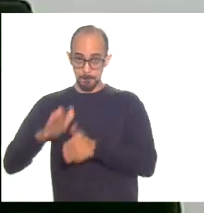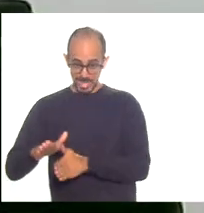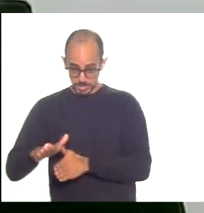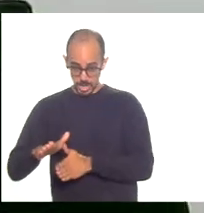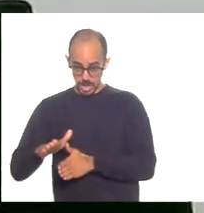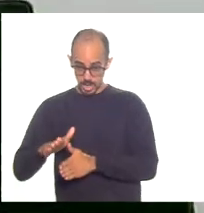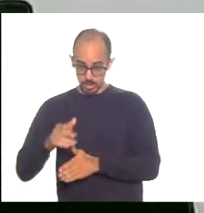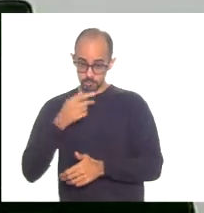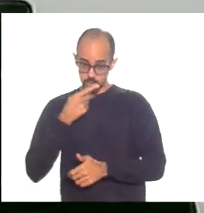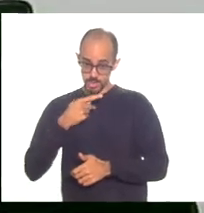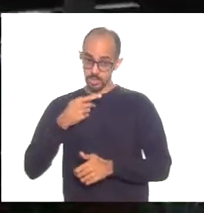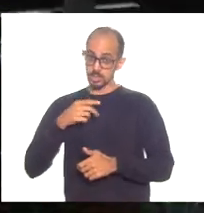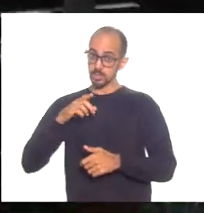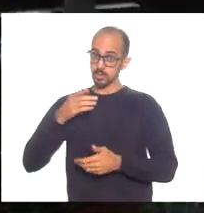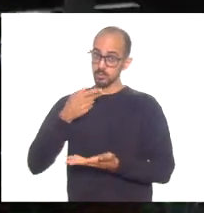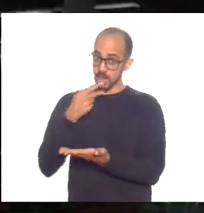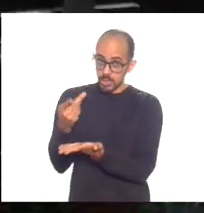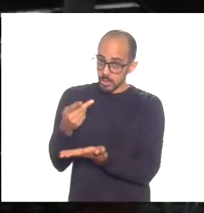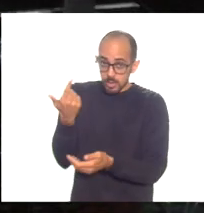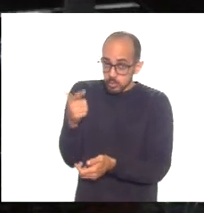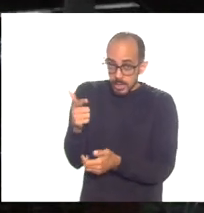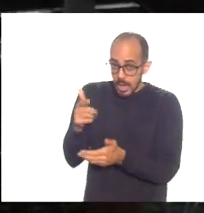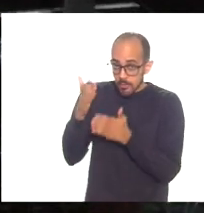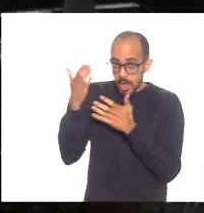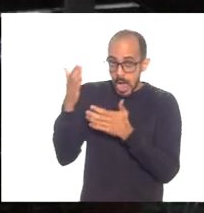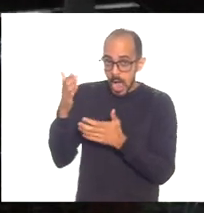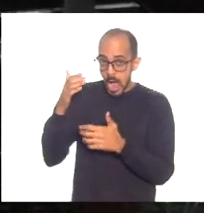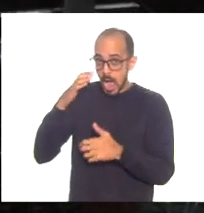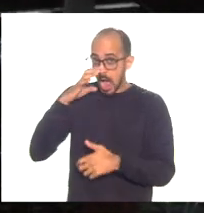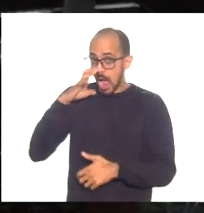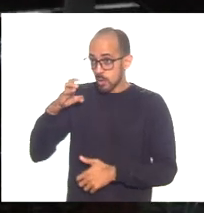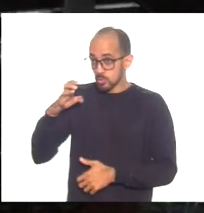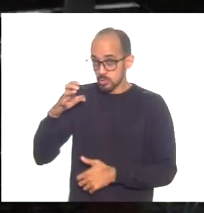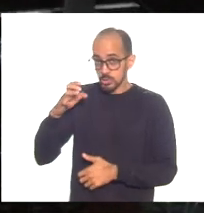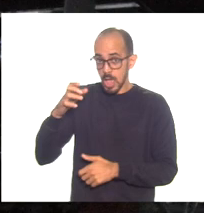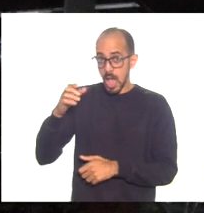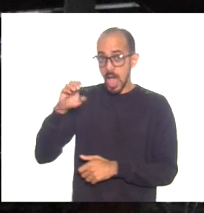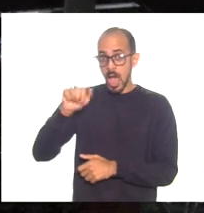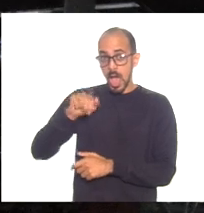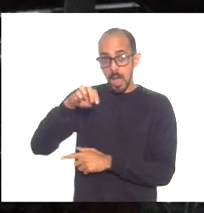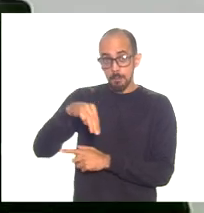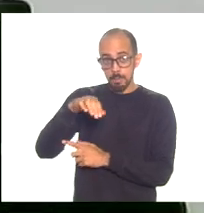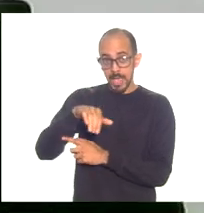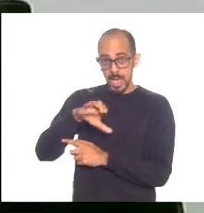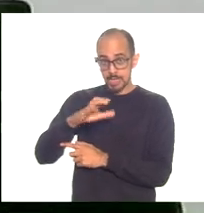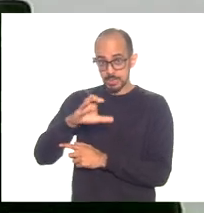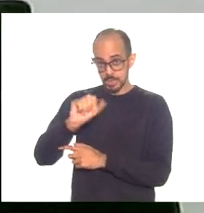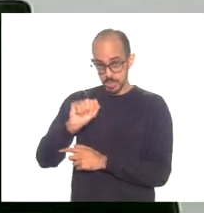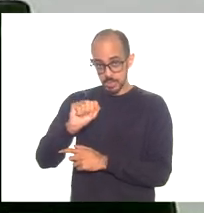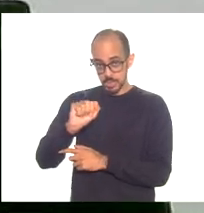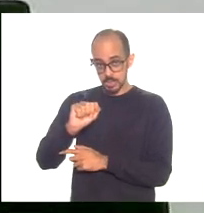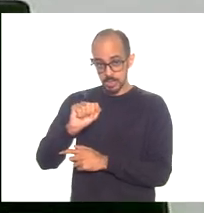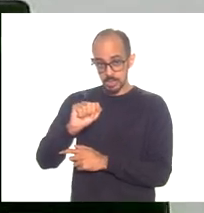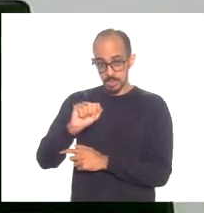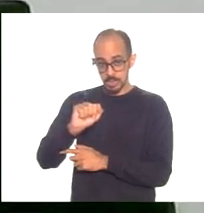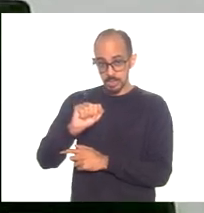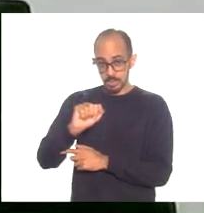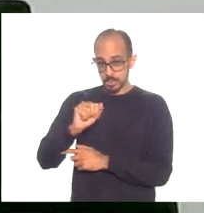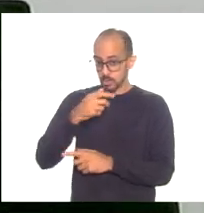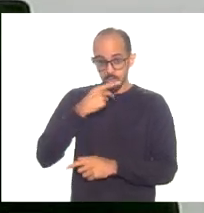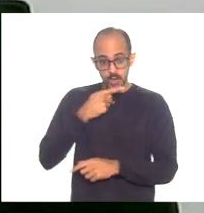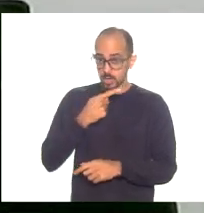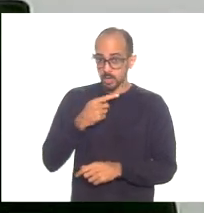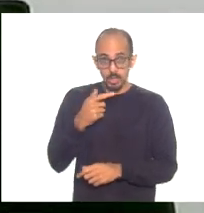Vossa Excelência está dizendo que ele não ameaçou parlamentar? Dizendo, senhor presidente, que o governador Cláudio Castro não